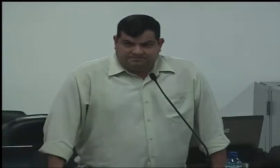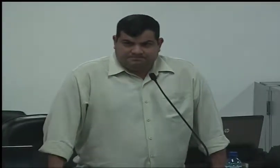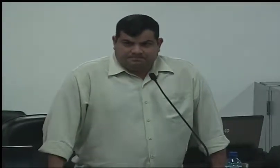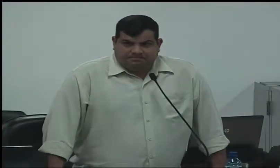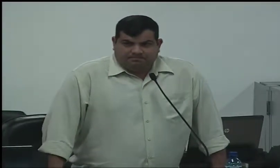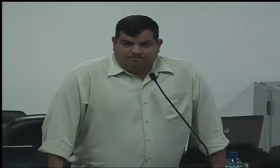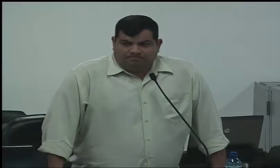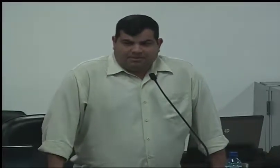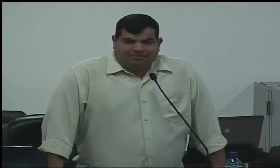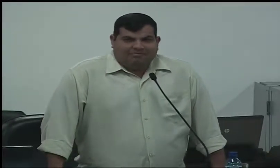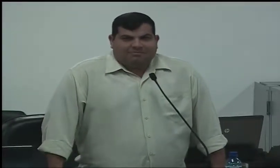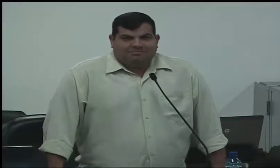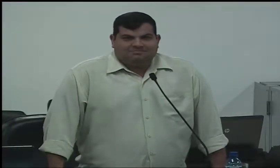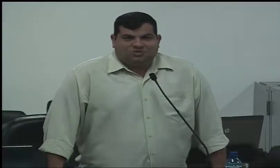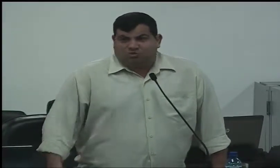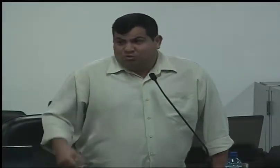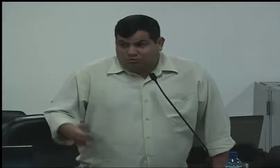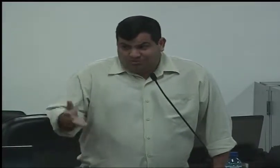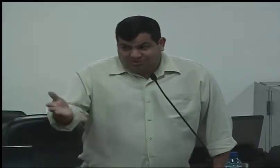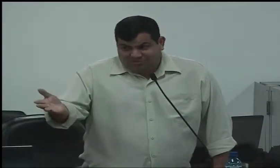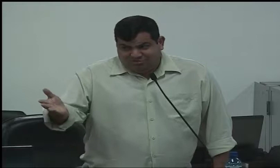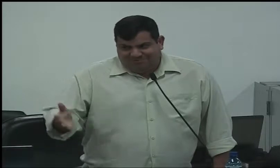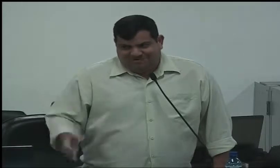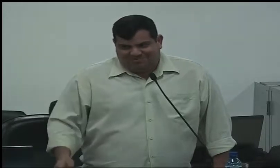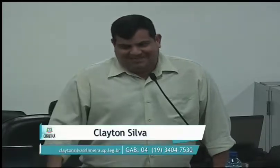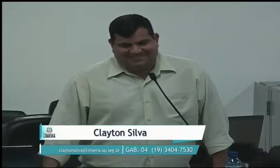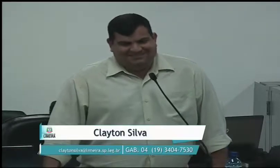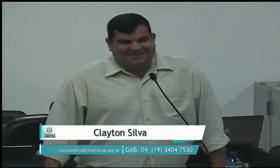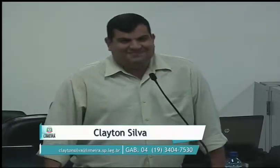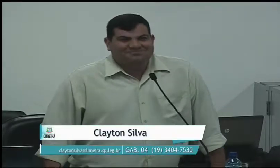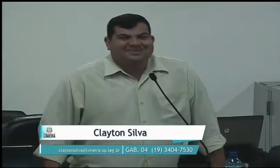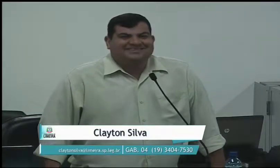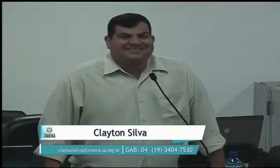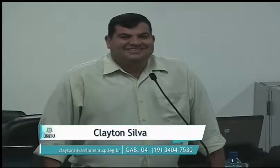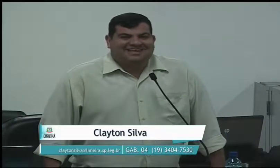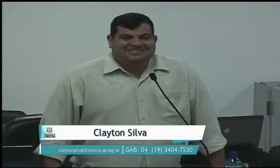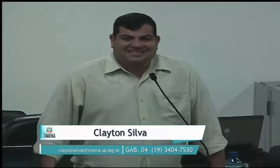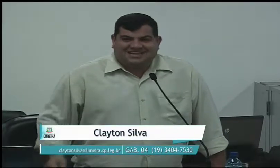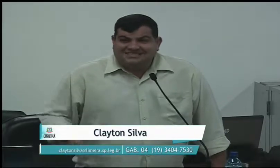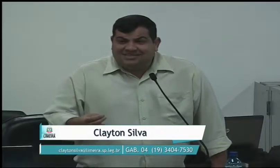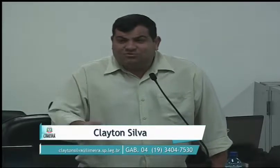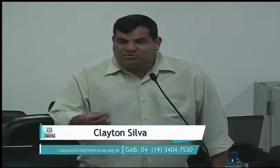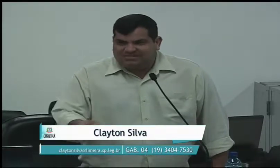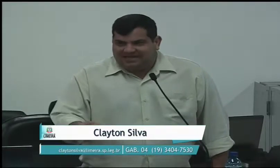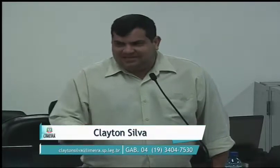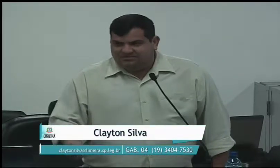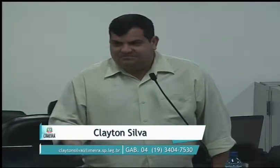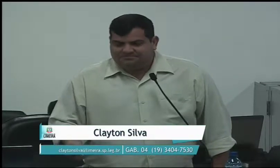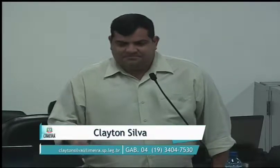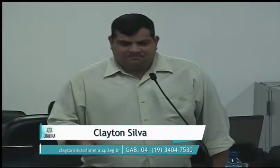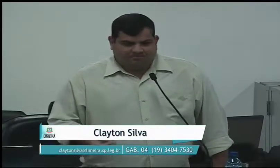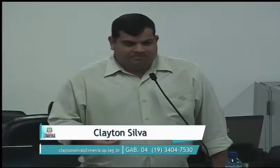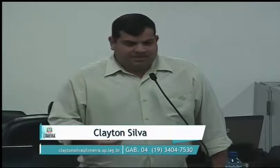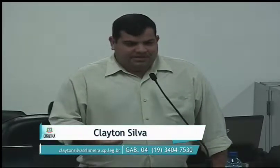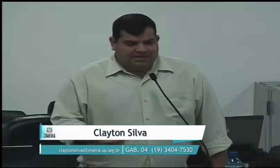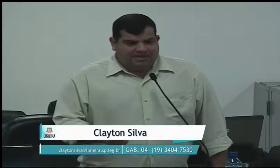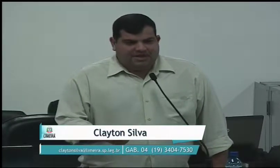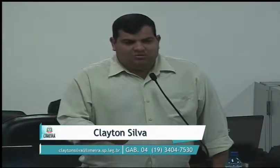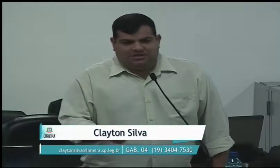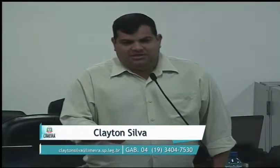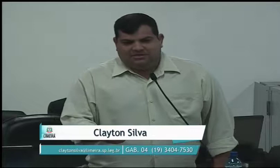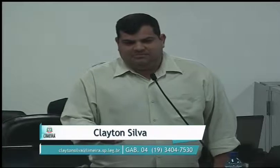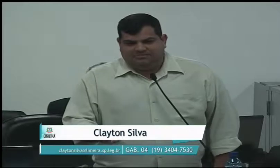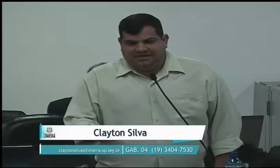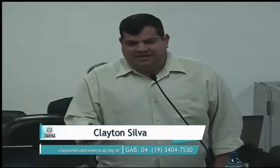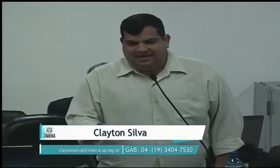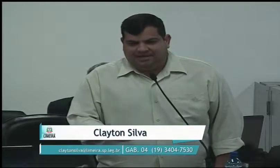Estado. Não estou culpando o governo do PSDB. Na legislação do Estado. Então é algo